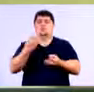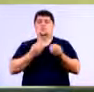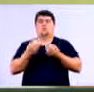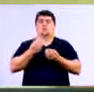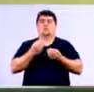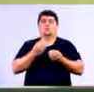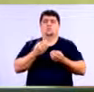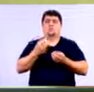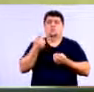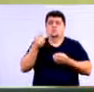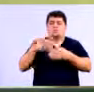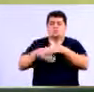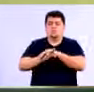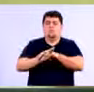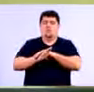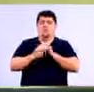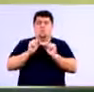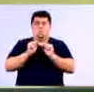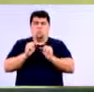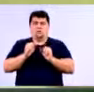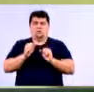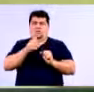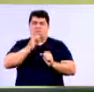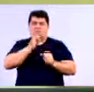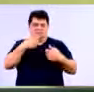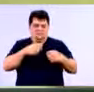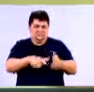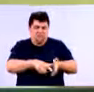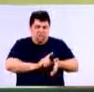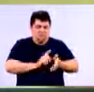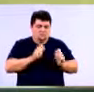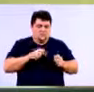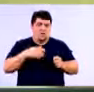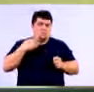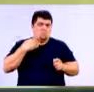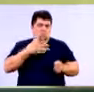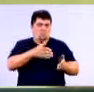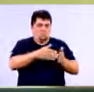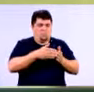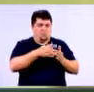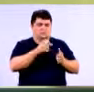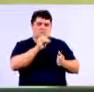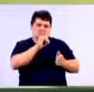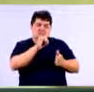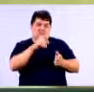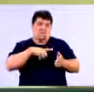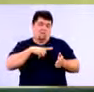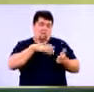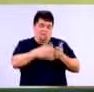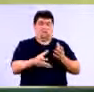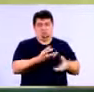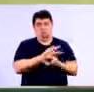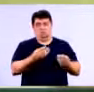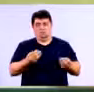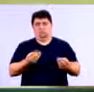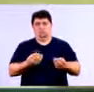investe um dinheiro, ele pode retirar antes do prazo, se precisar? E se for o caso, perde muito? Então vamos lá.